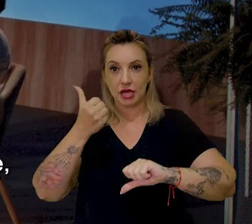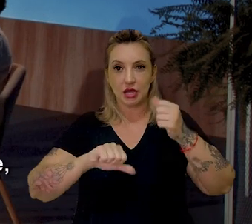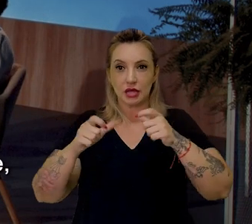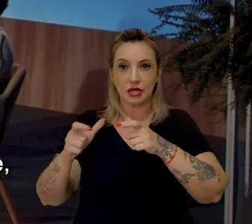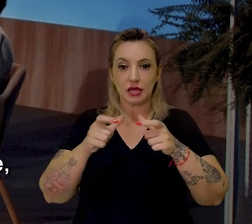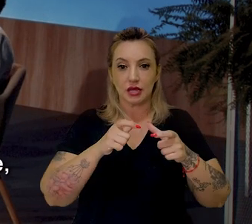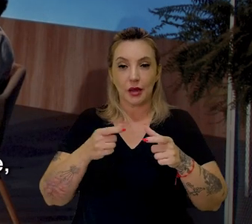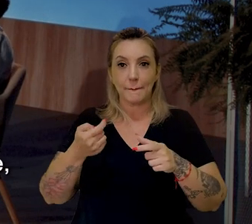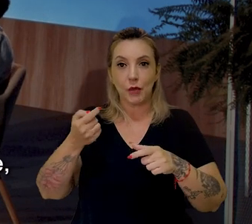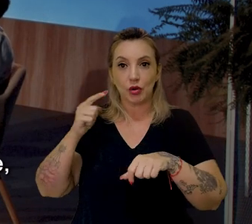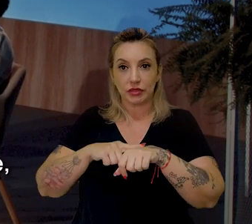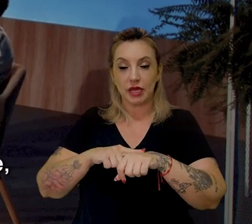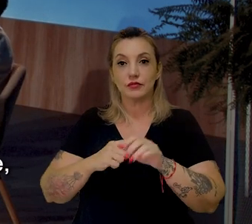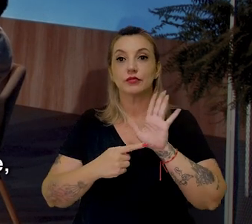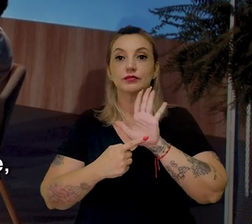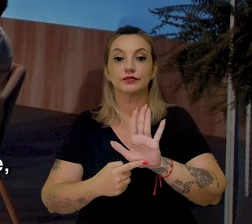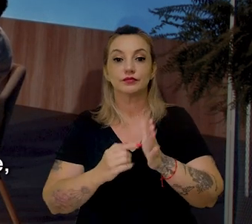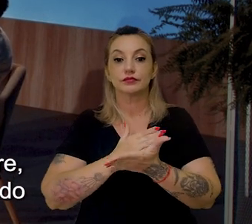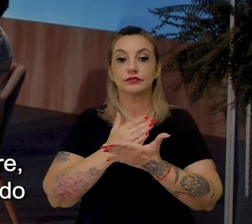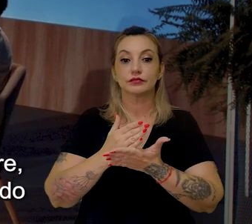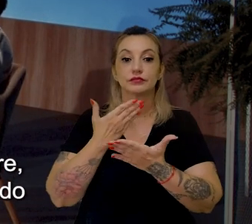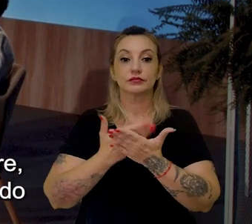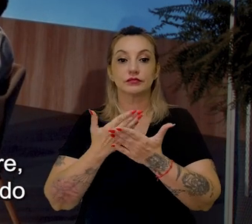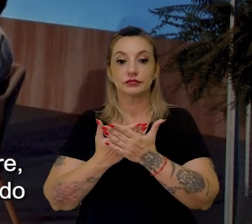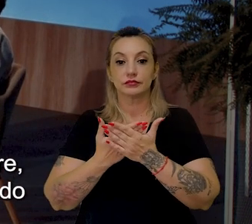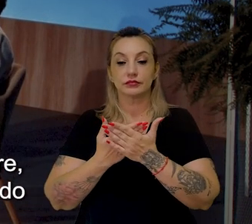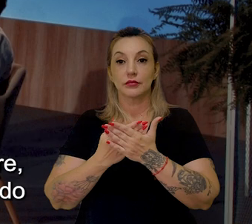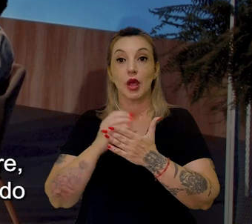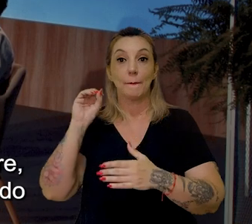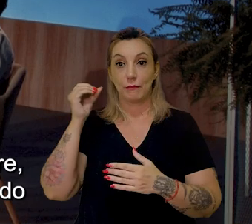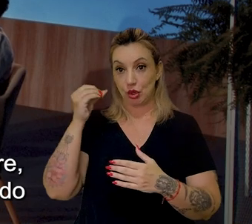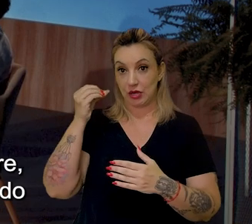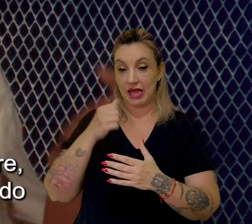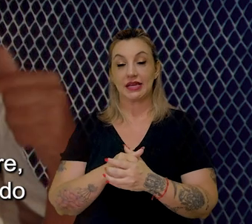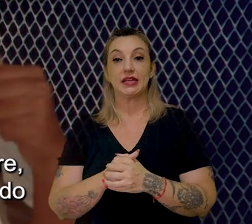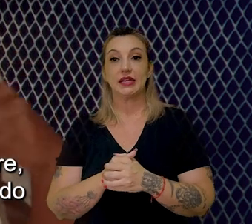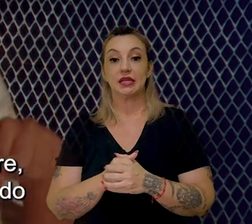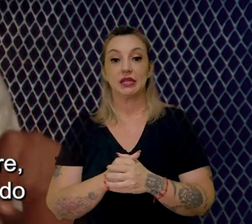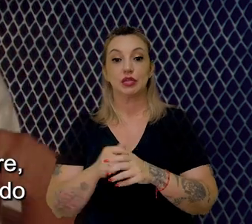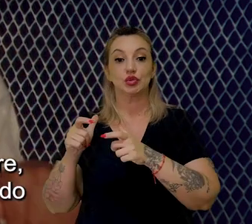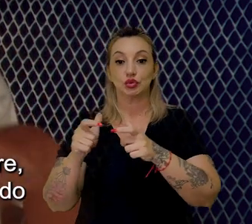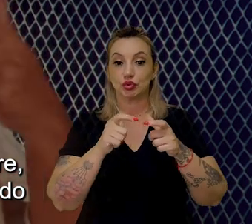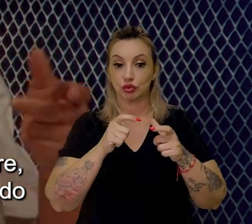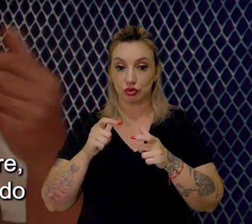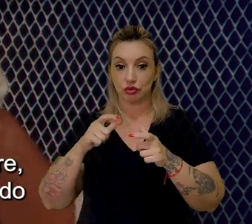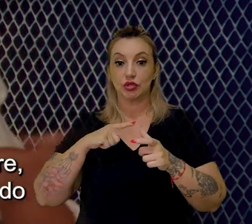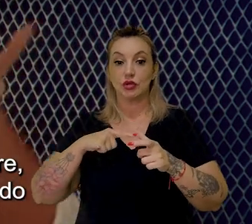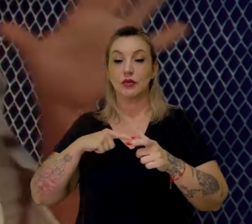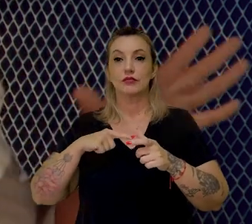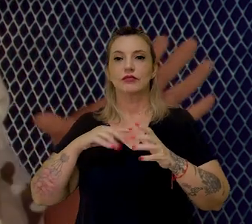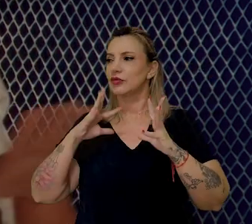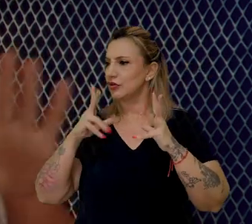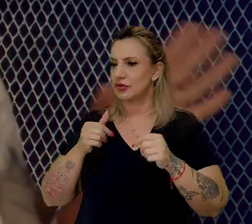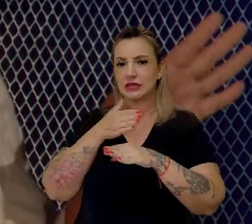territorial mais recente demonstrou a partir de um estudo da região metropolitana de Porto Alegre que Os territórios que tiveram né